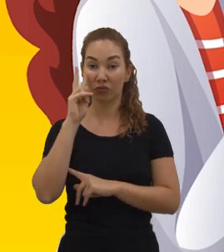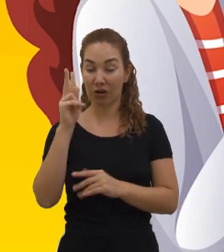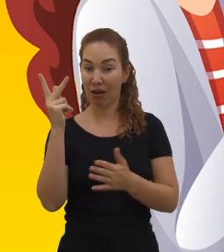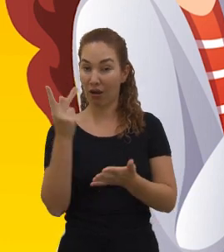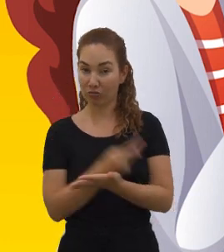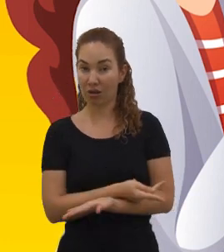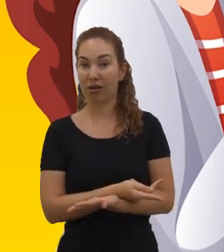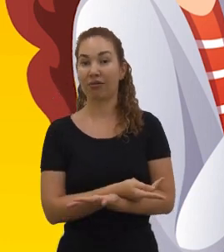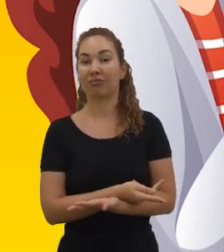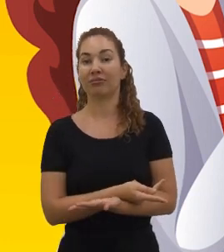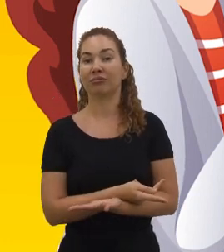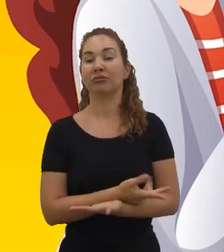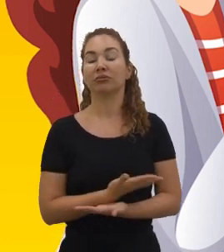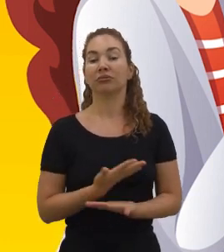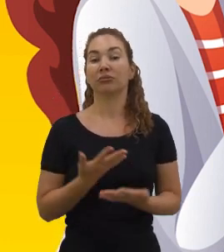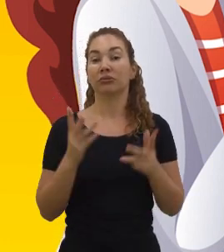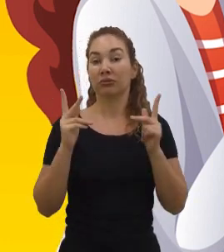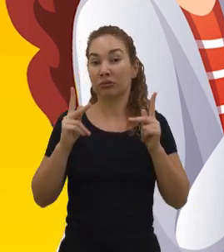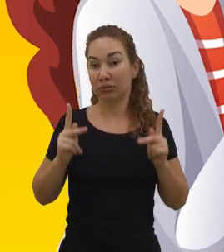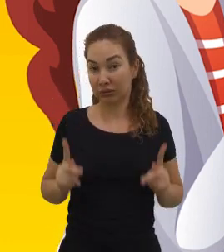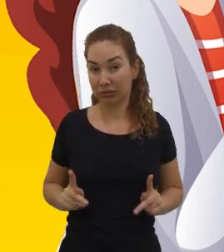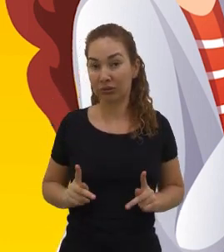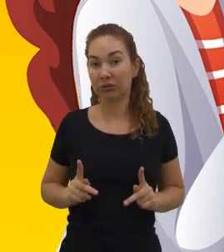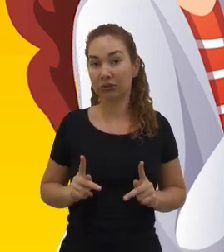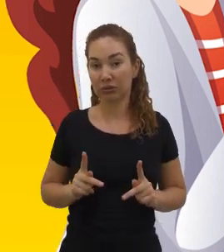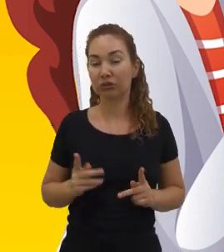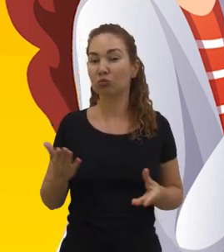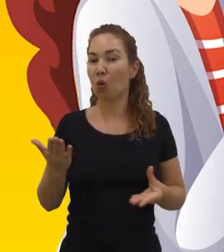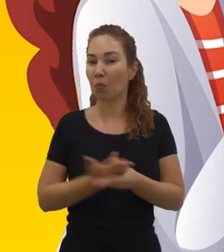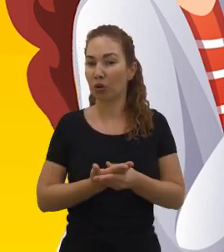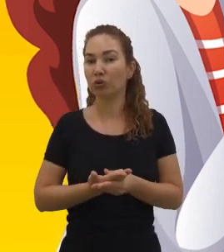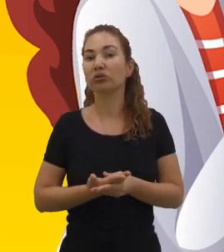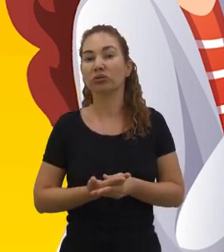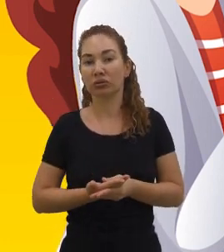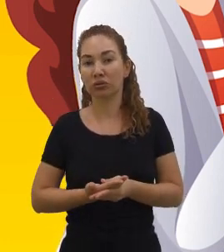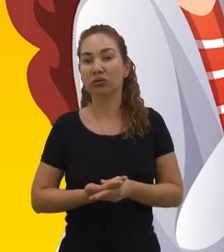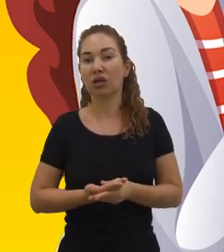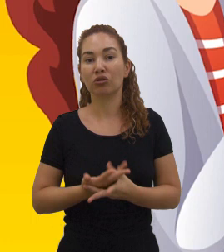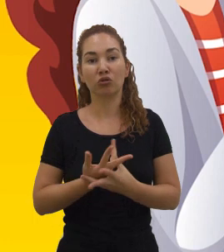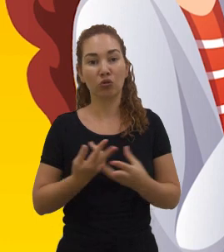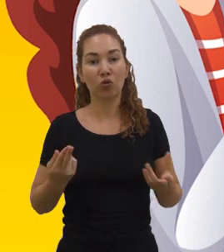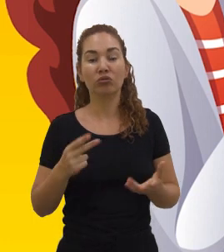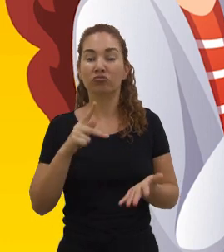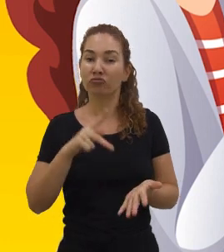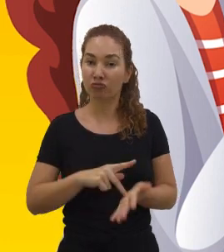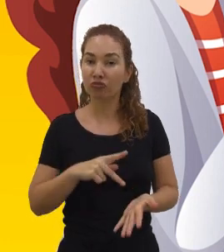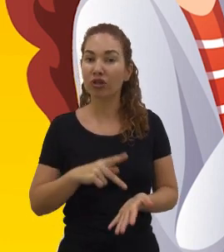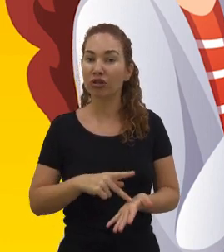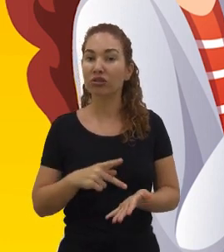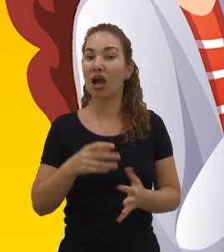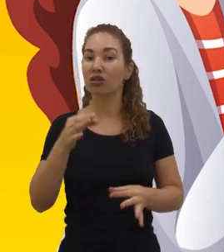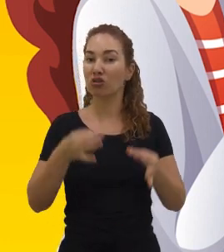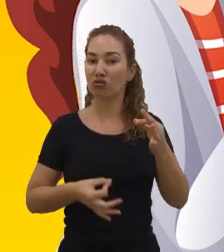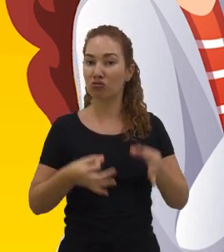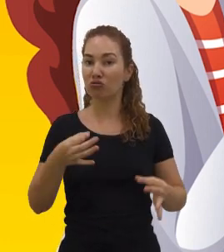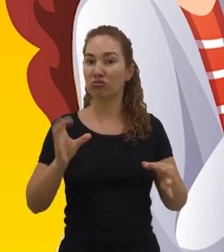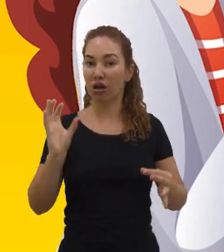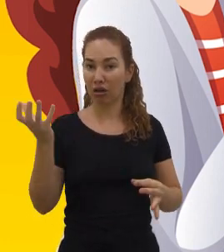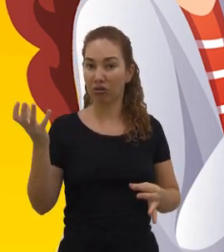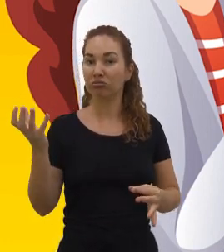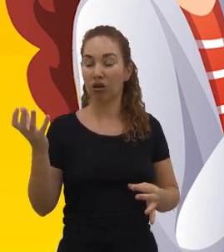acontece, que as pessoas processam, que coisas realmente acontecem, que a justiça tá ali,